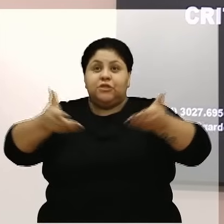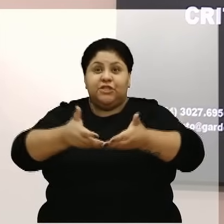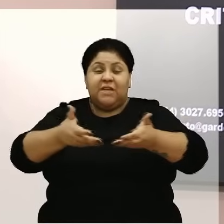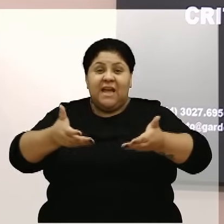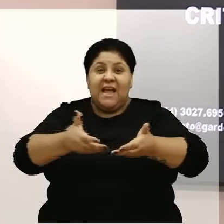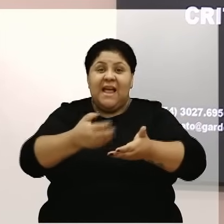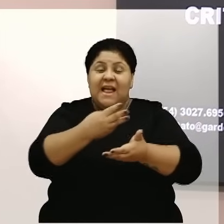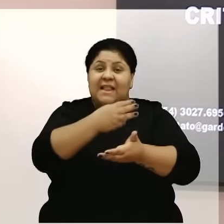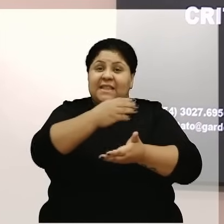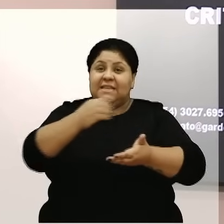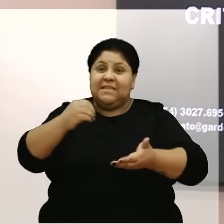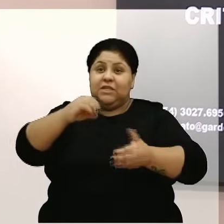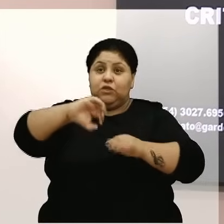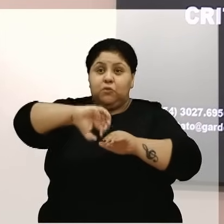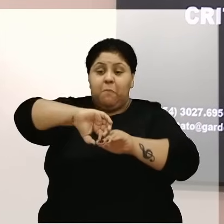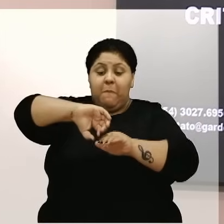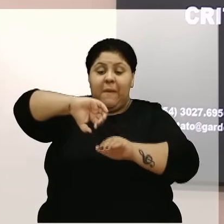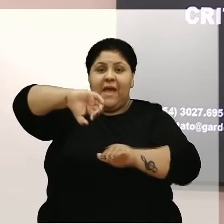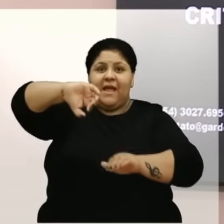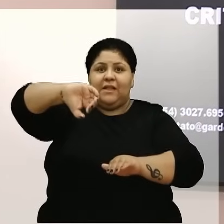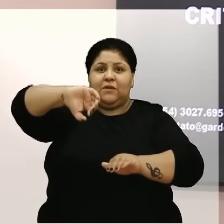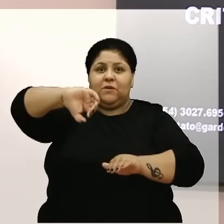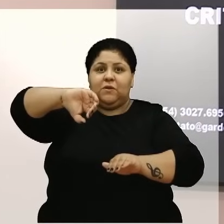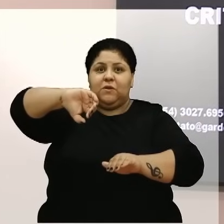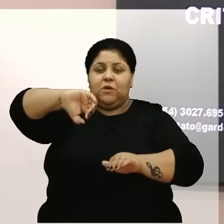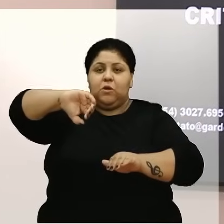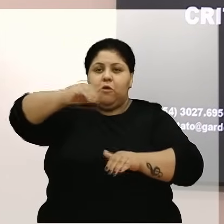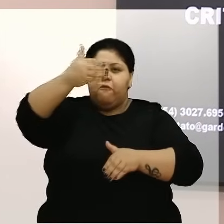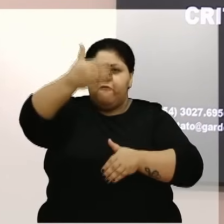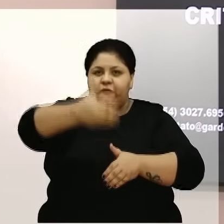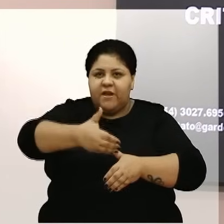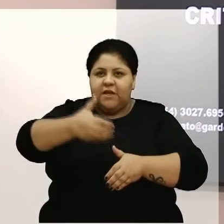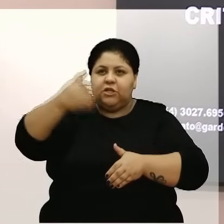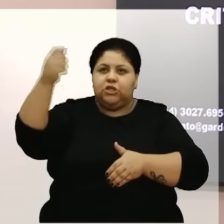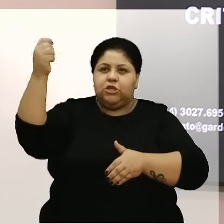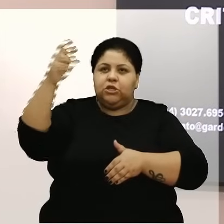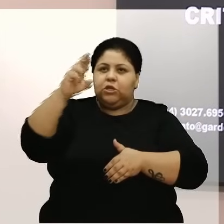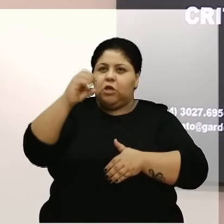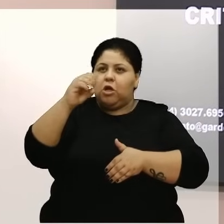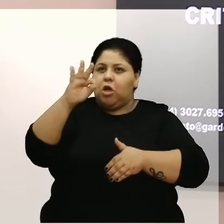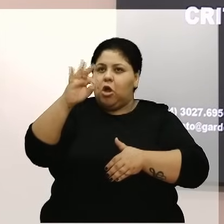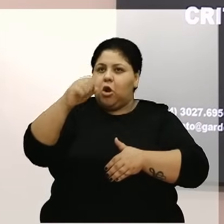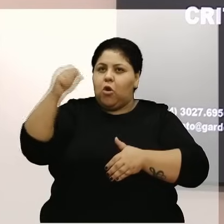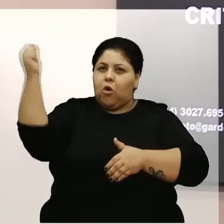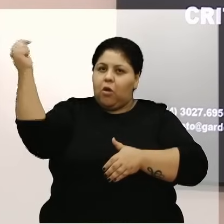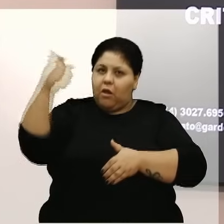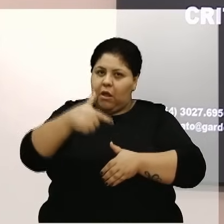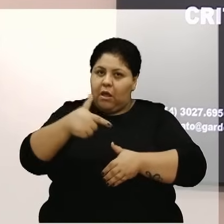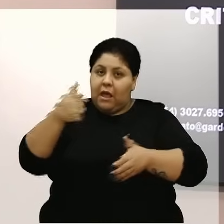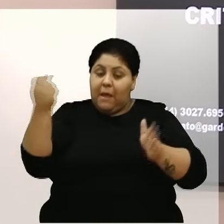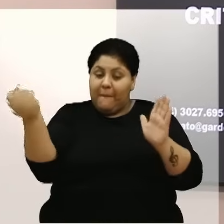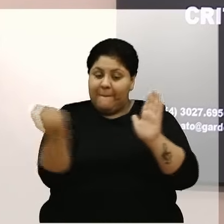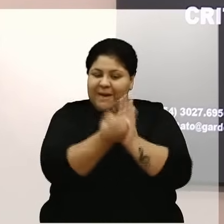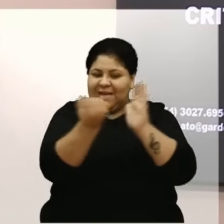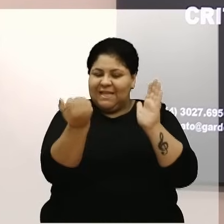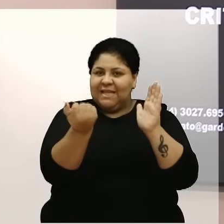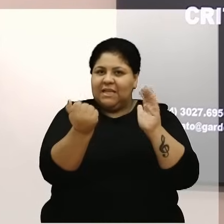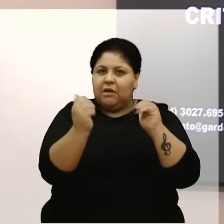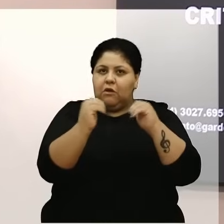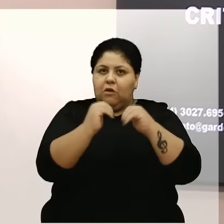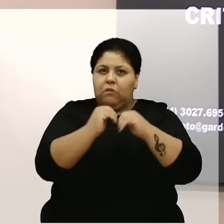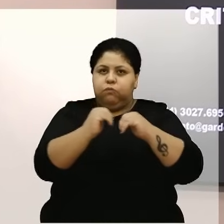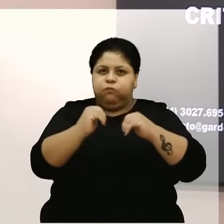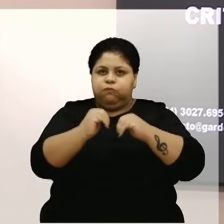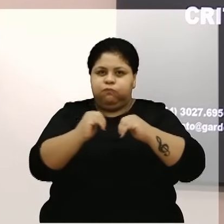Então, a gente está com uma frente para a Rota do Sol de aproximadamente 300 metros. A área impactada está aumentando a cada dia praticamente. Todo